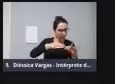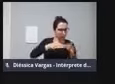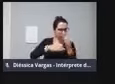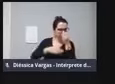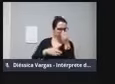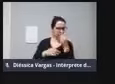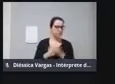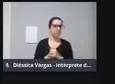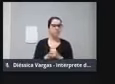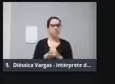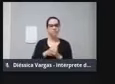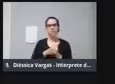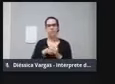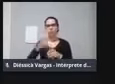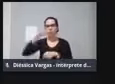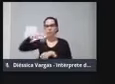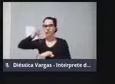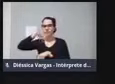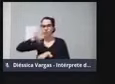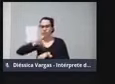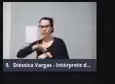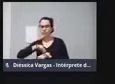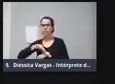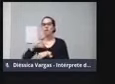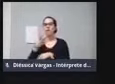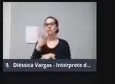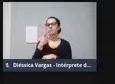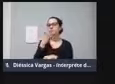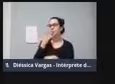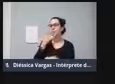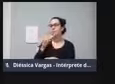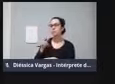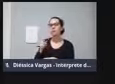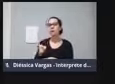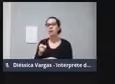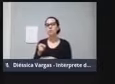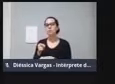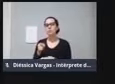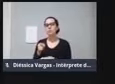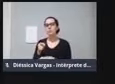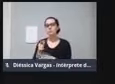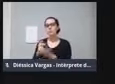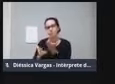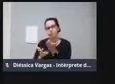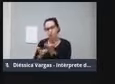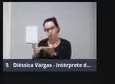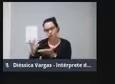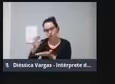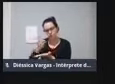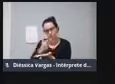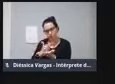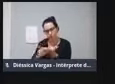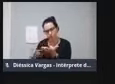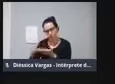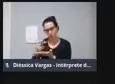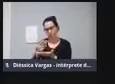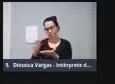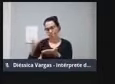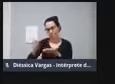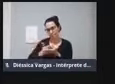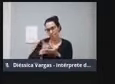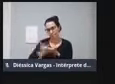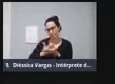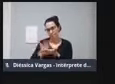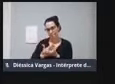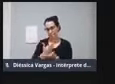mosquito, vai ter o dizer e a criança vai ter a oportunidade de cortar esse inseto que está lá na página 21 e colar